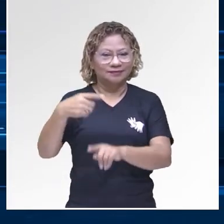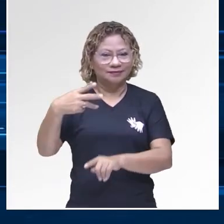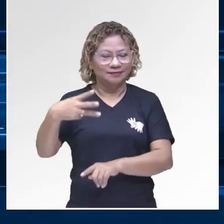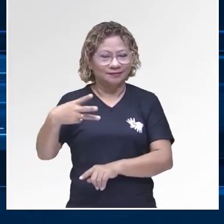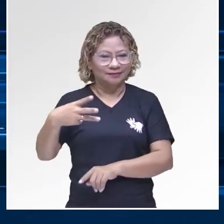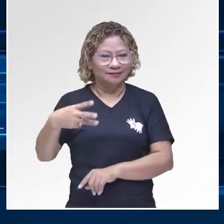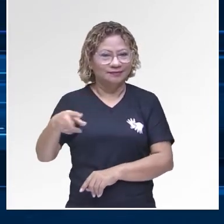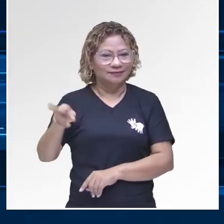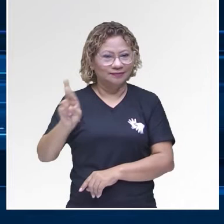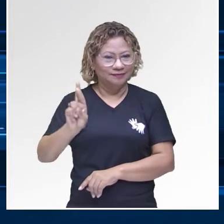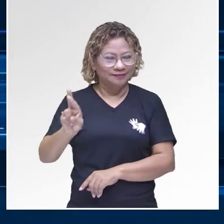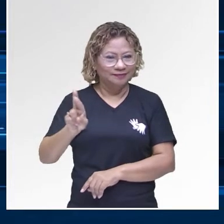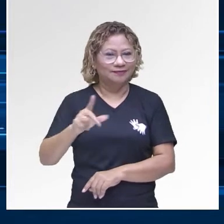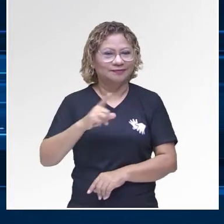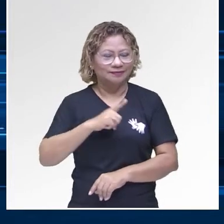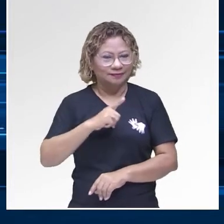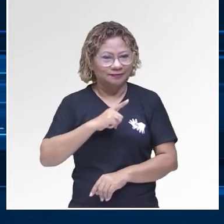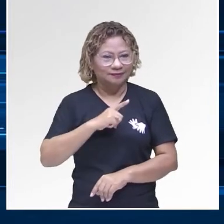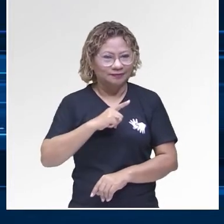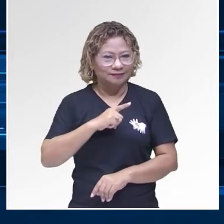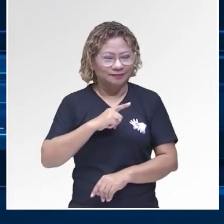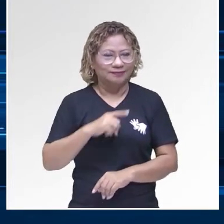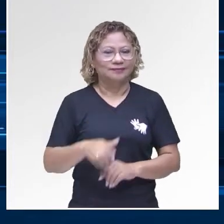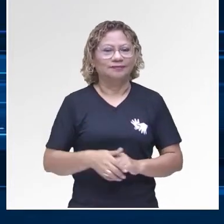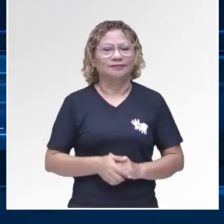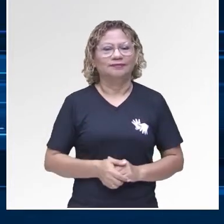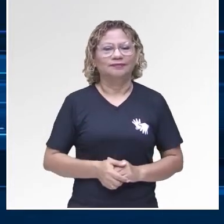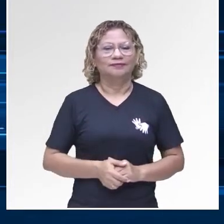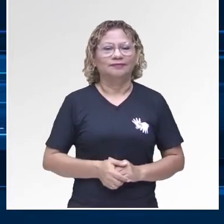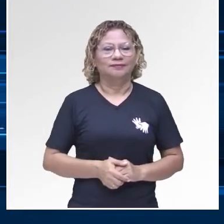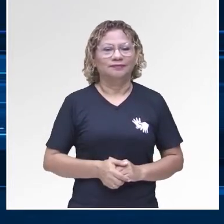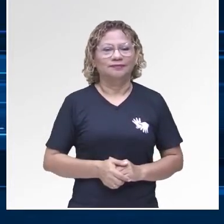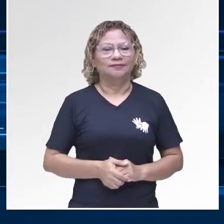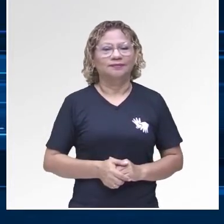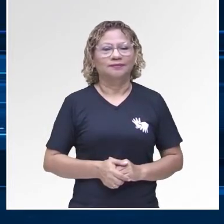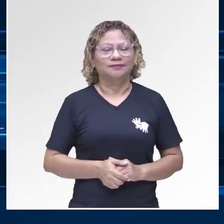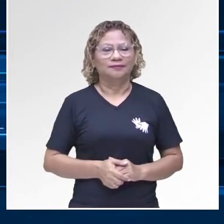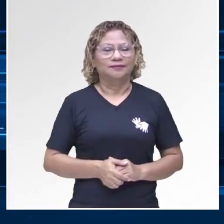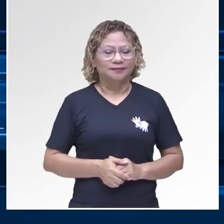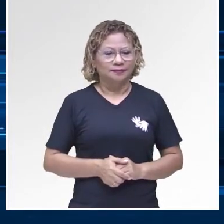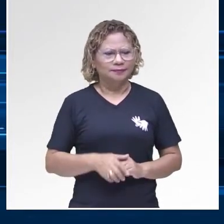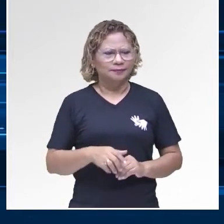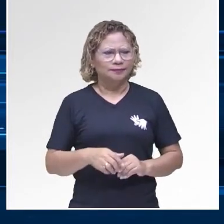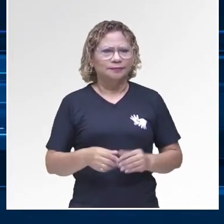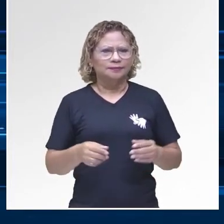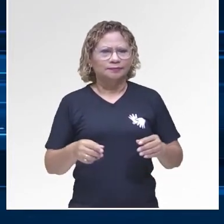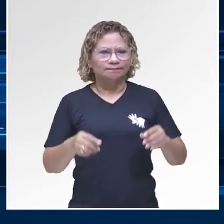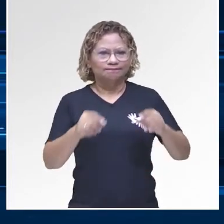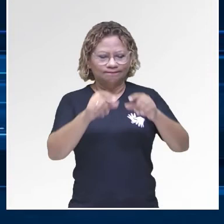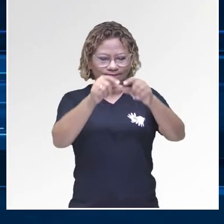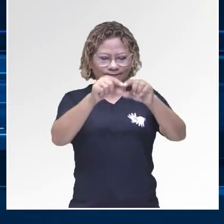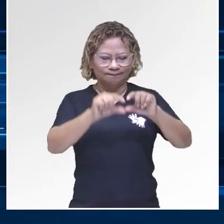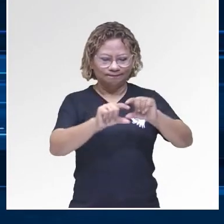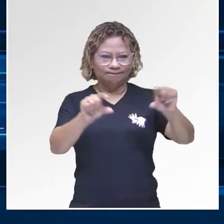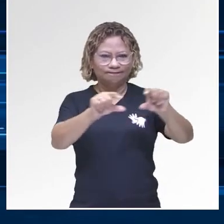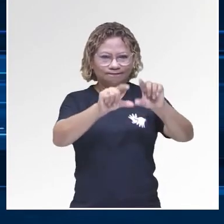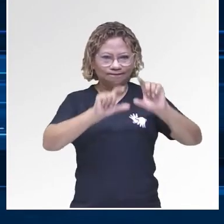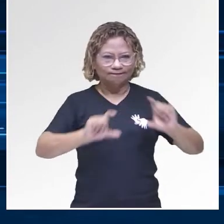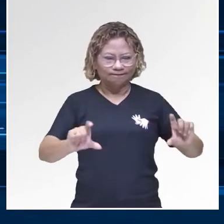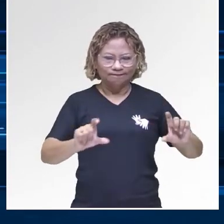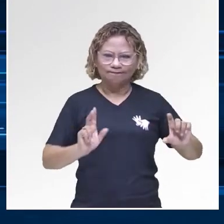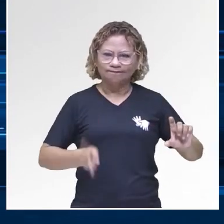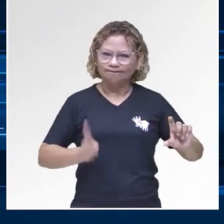Então, se eu tenho 2 R's mais R's, eu vou ter 3 R's. Aí eu vou continuar fazendo isso.